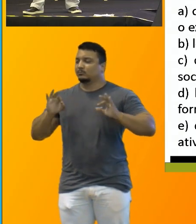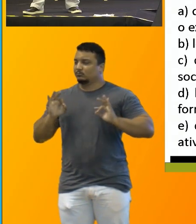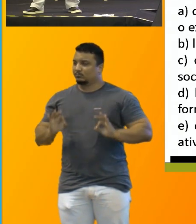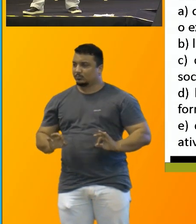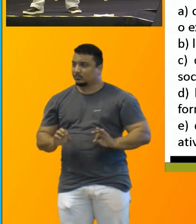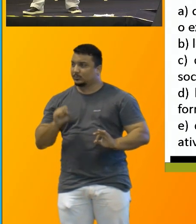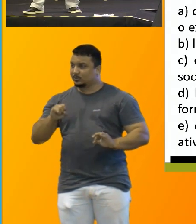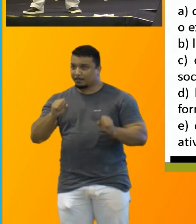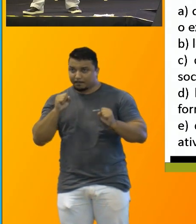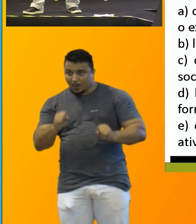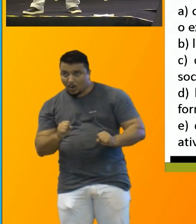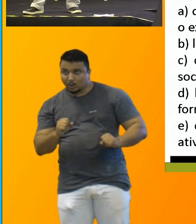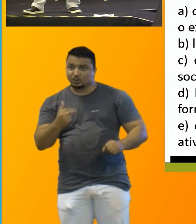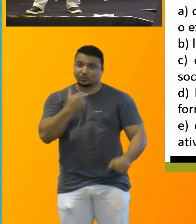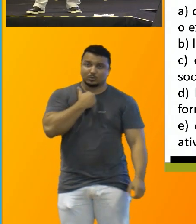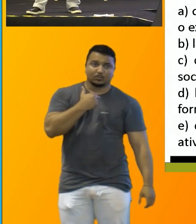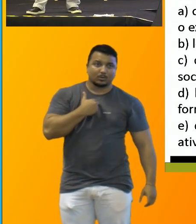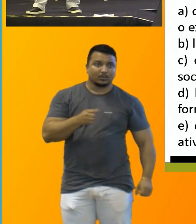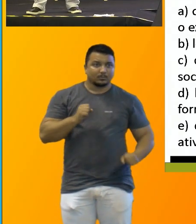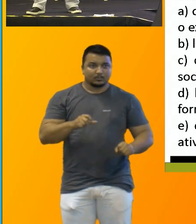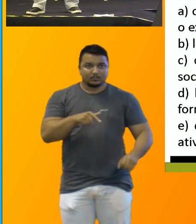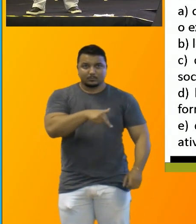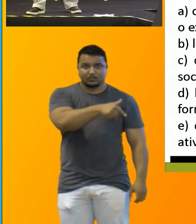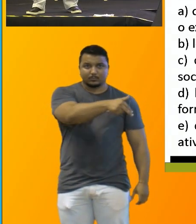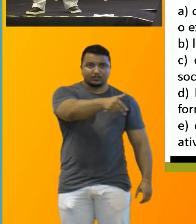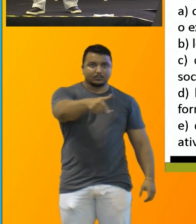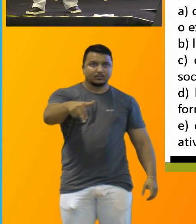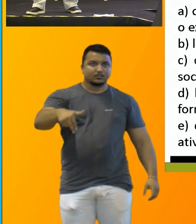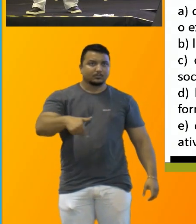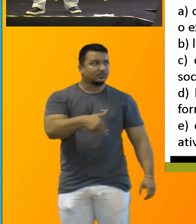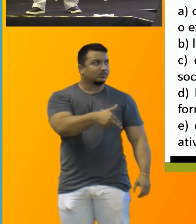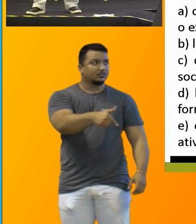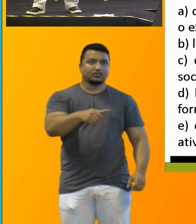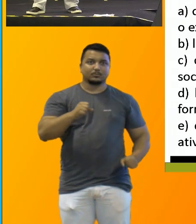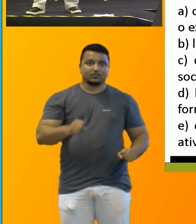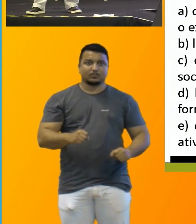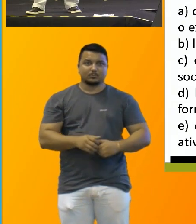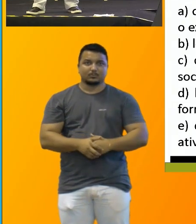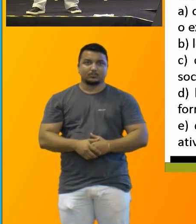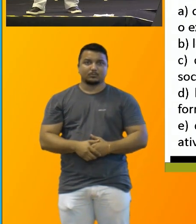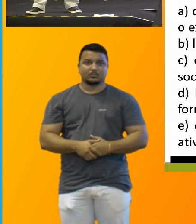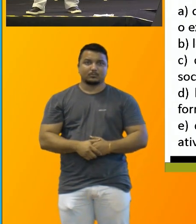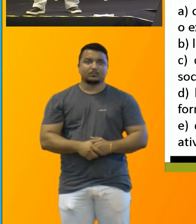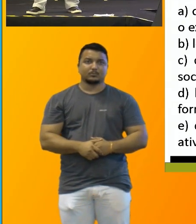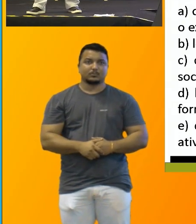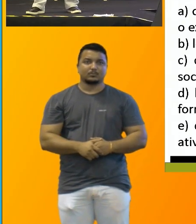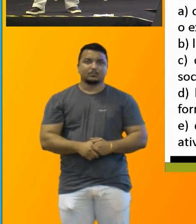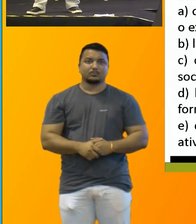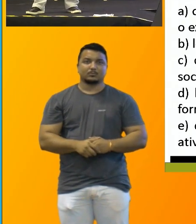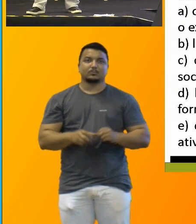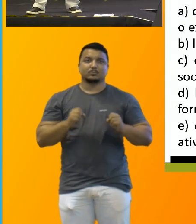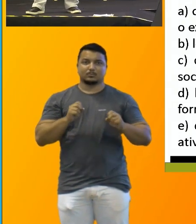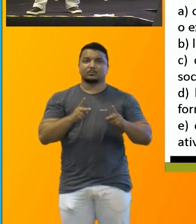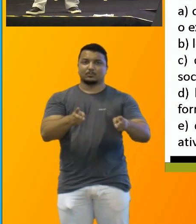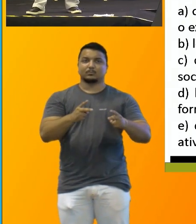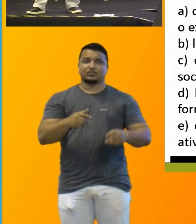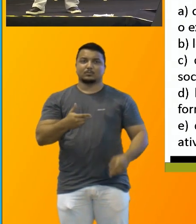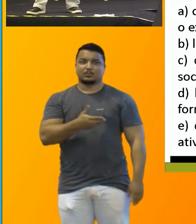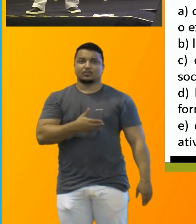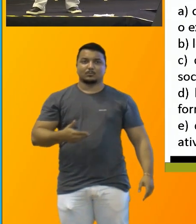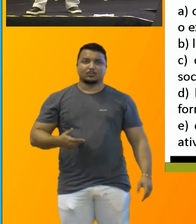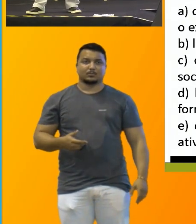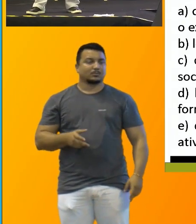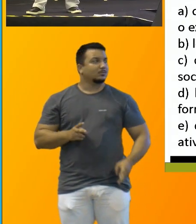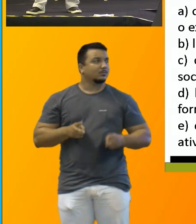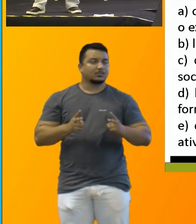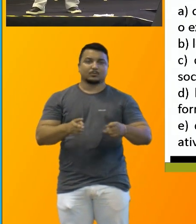se pode ou não pode. Eu posso descer do palco e passar por aqui, ou é difícil para pegar a câmera? Não, né? Porque senão você não me pega, né? Vai ver pela metade. Se